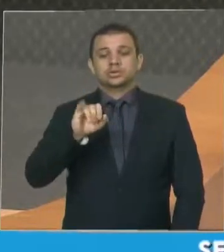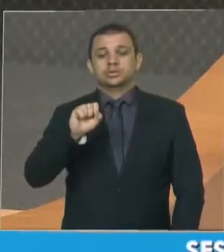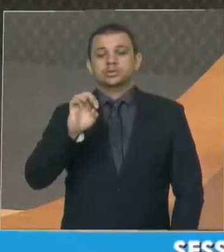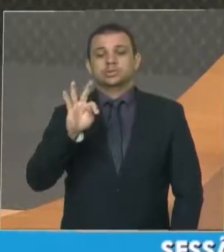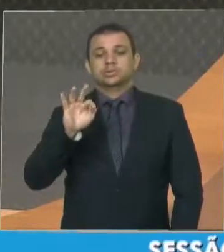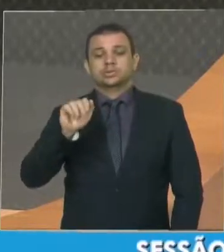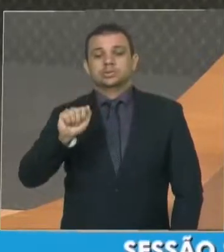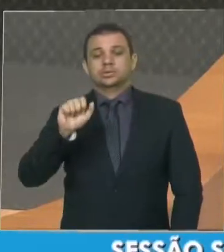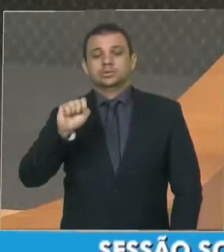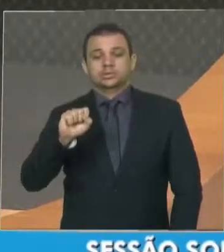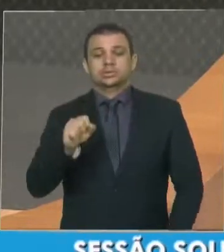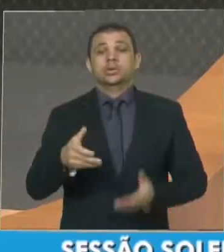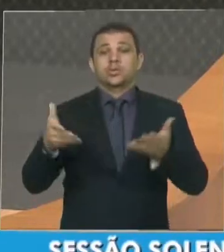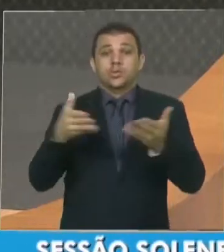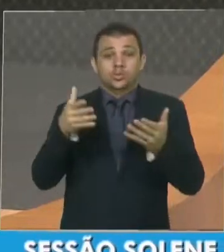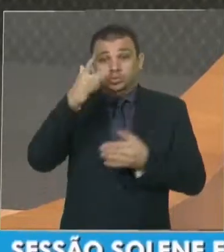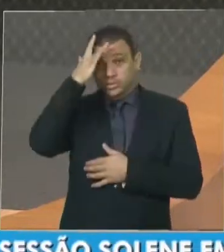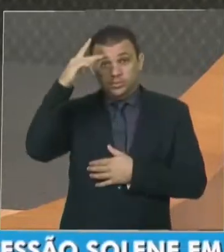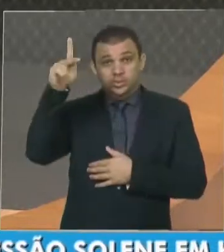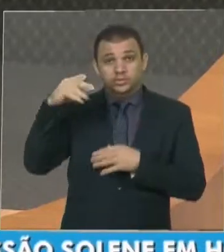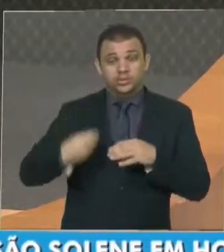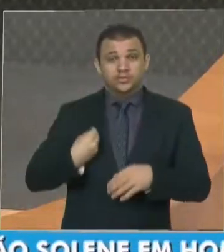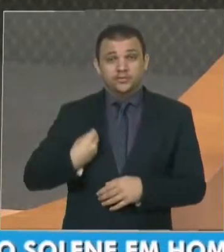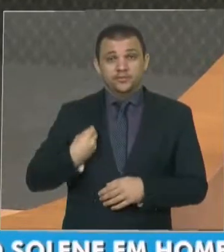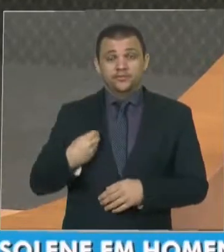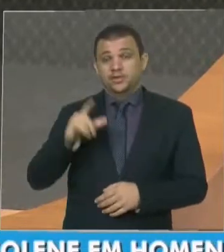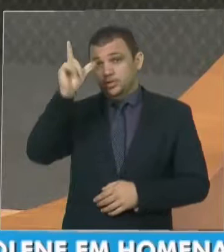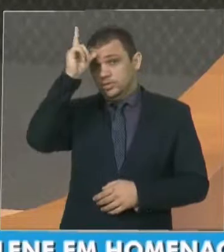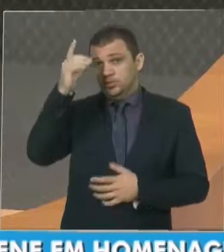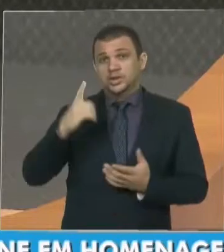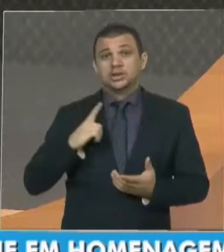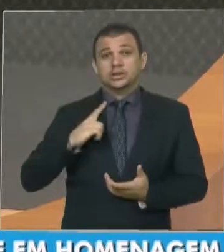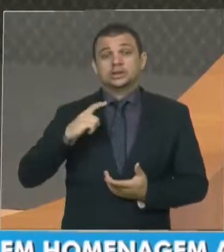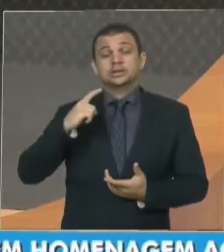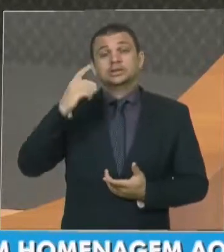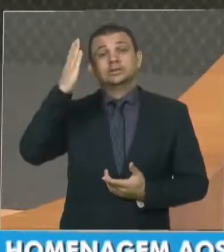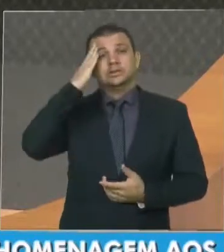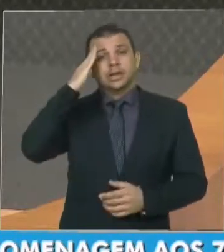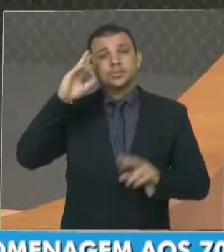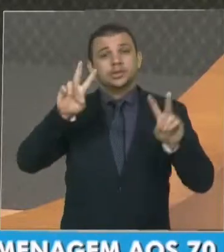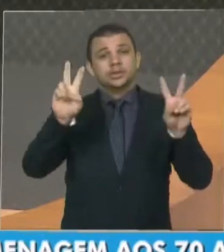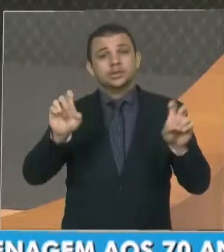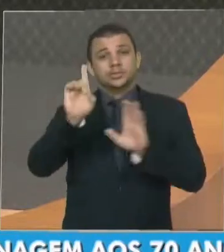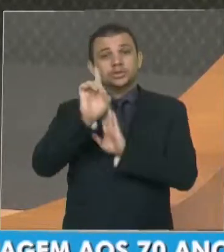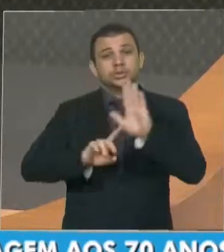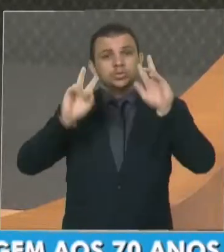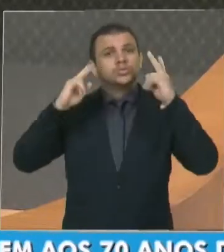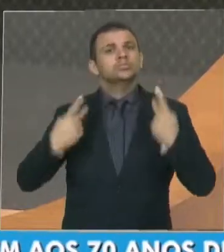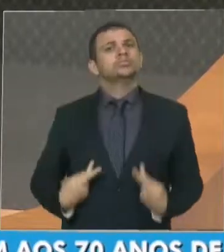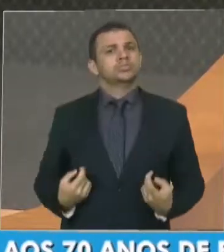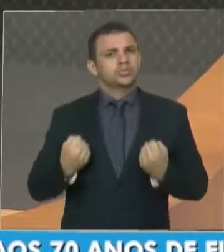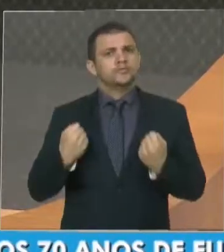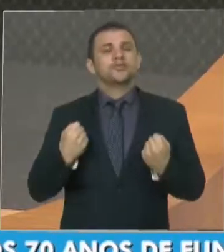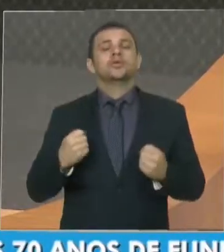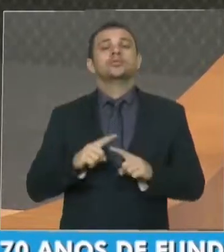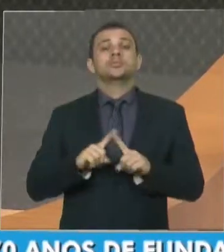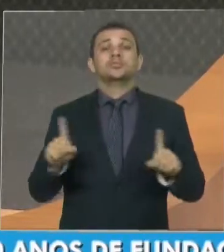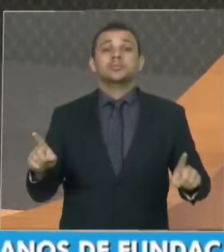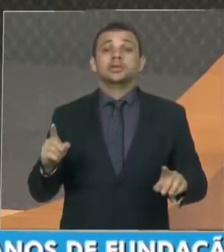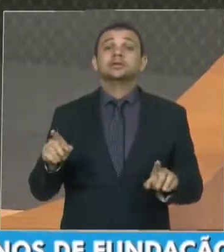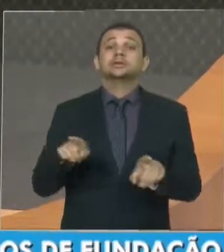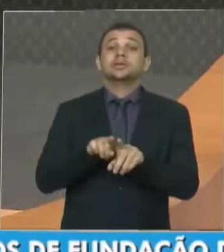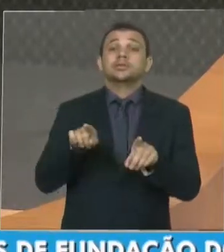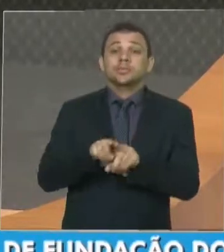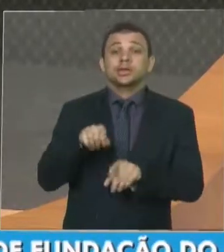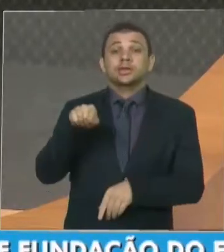de direitos humanos fortíssimo. E também passou pela escravidão do povo